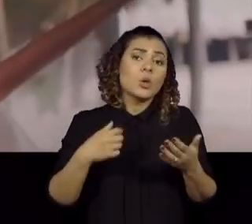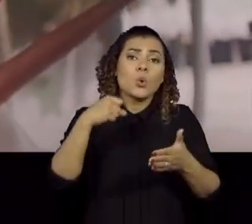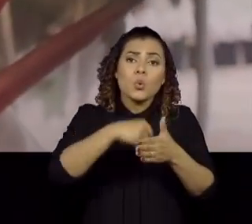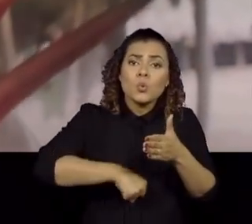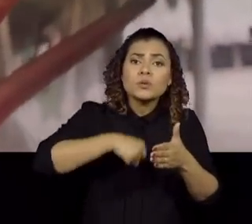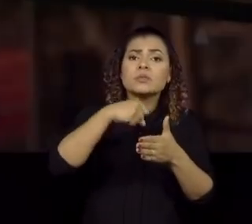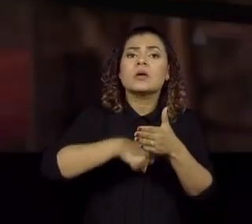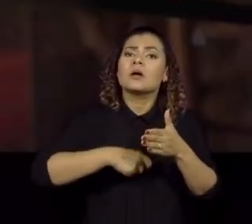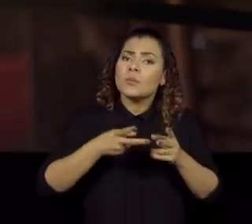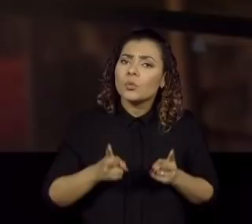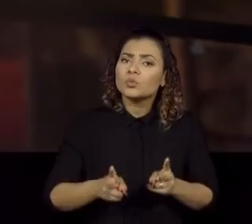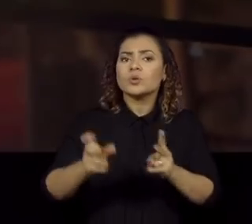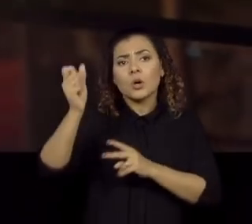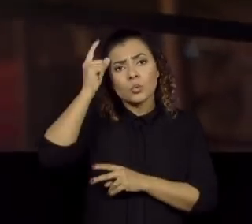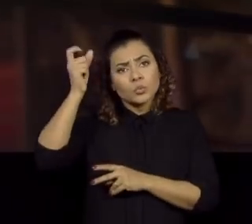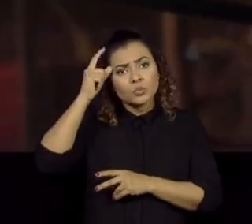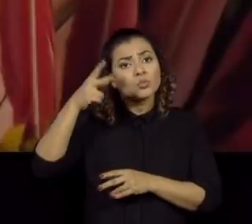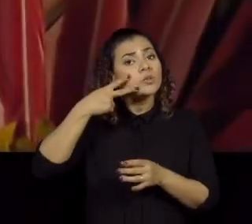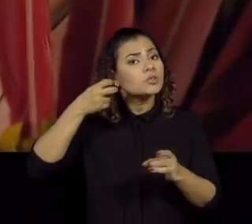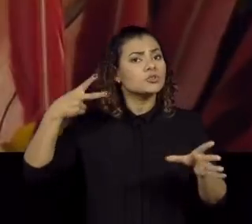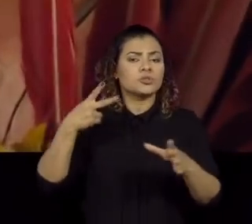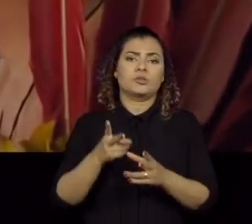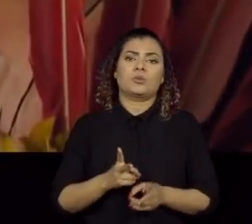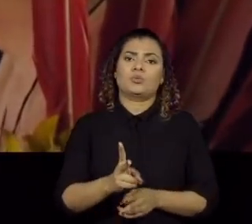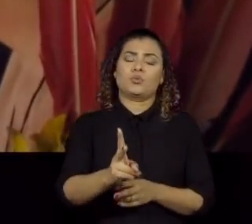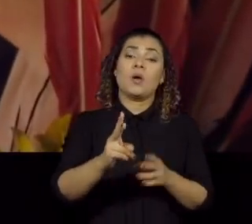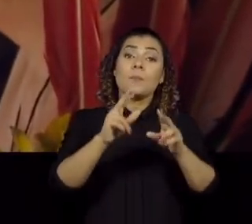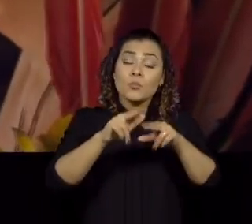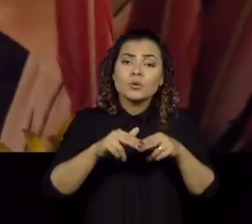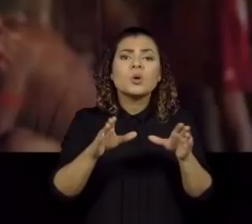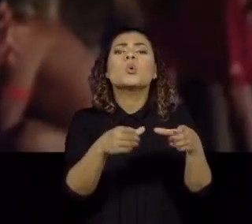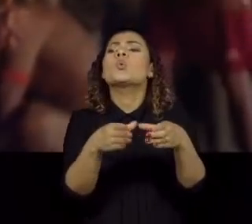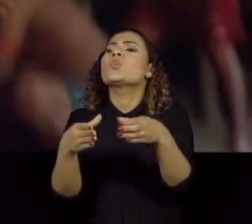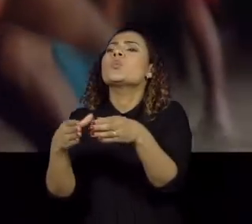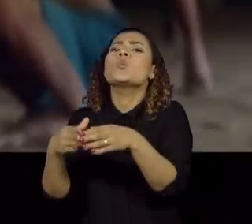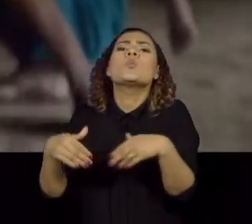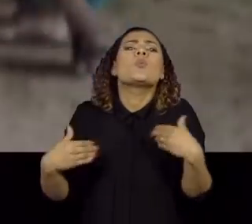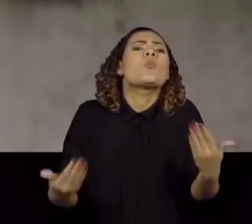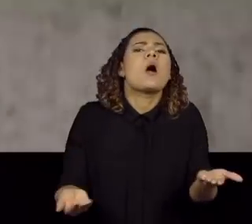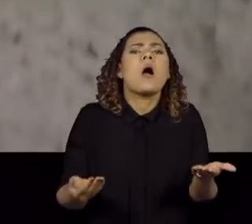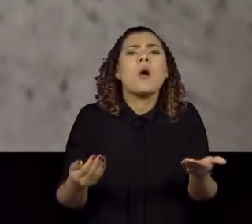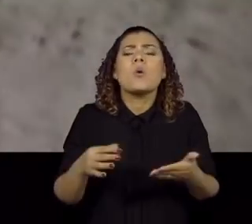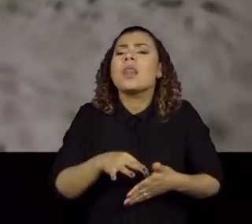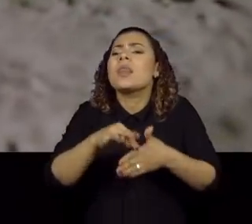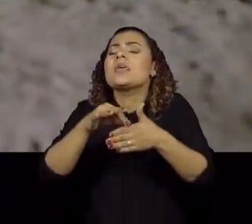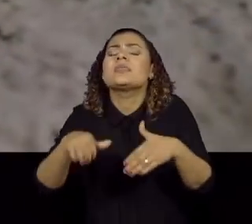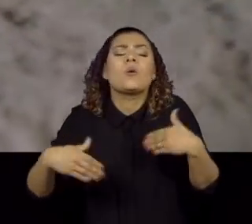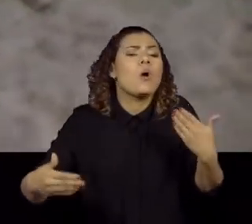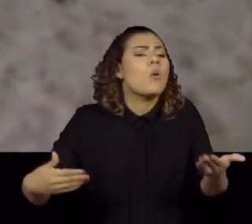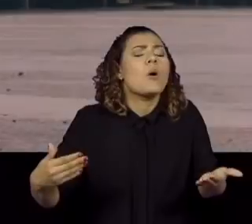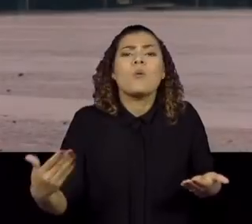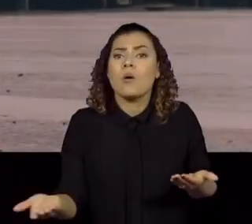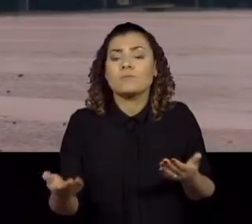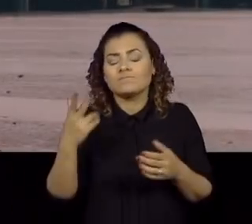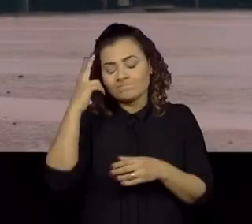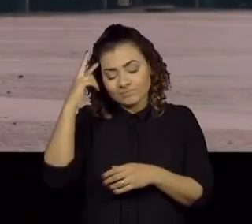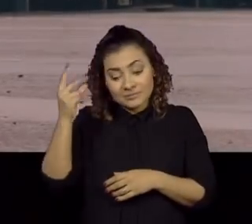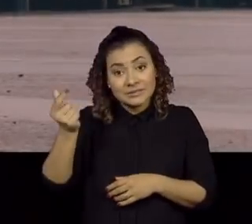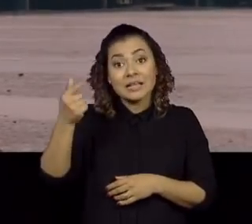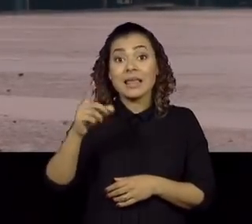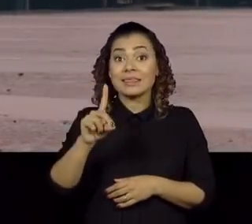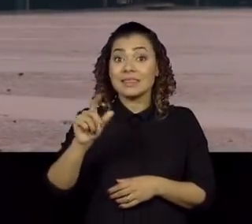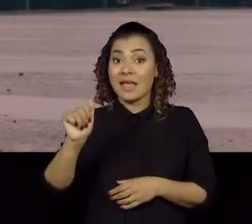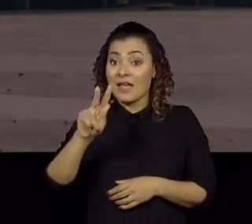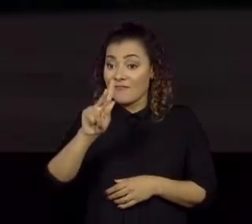lutando para manter a cultura indígena viva. E aí eu estava me perguntando, que grupo eu vou fazer? Que xamã eu vou procurar? E aí eu li o livro do Davi. O